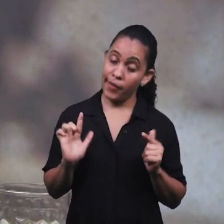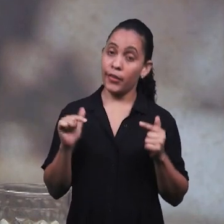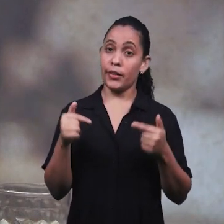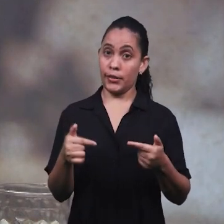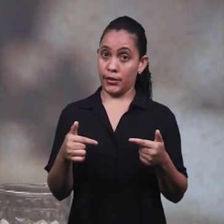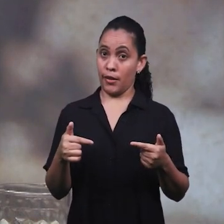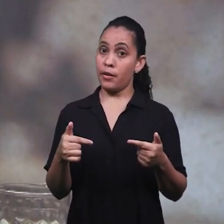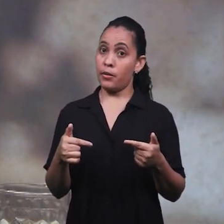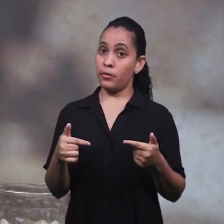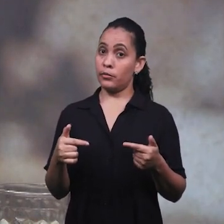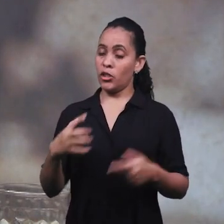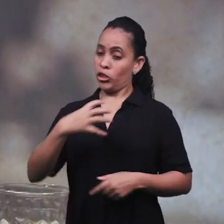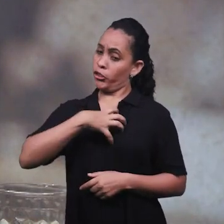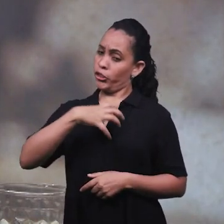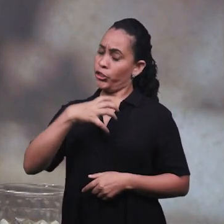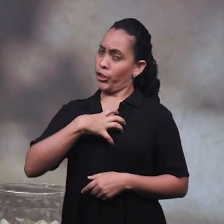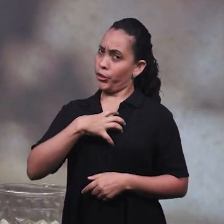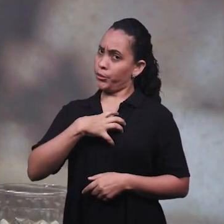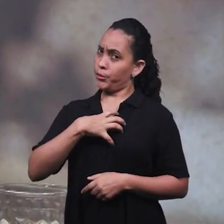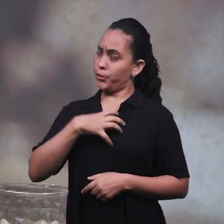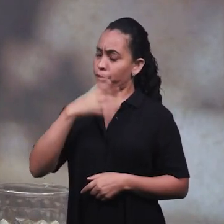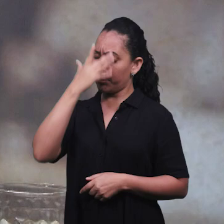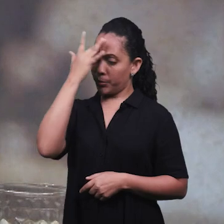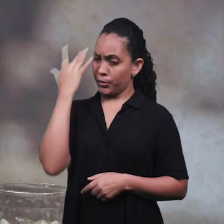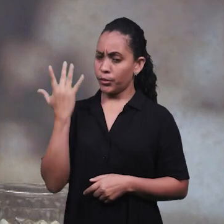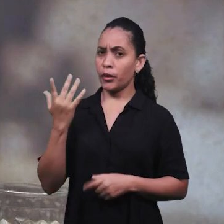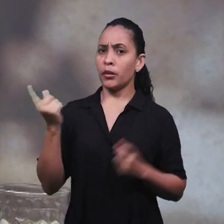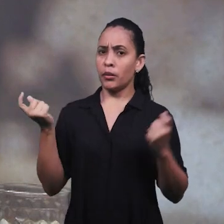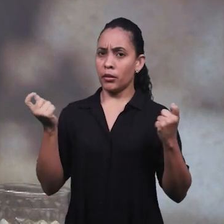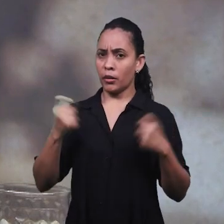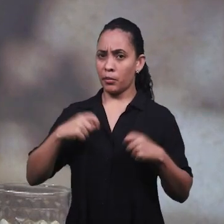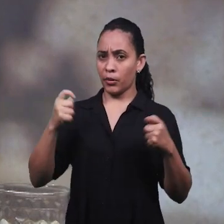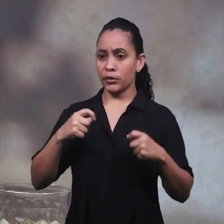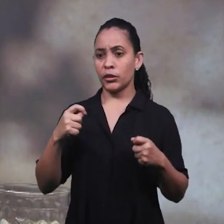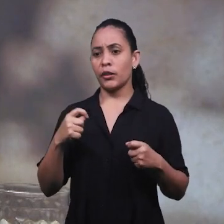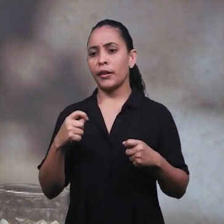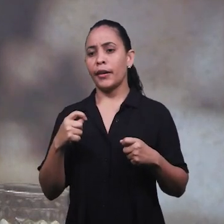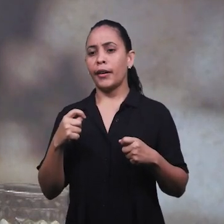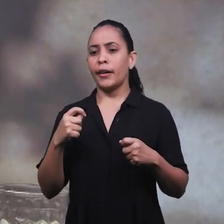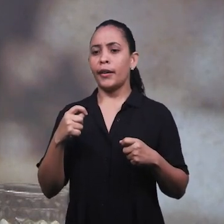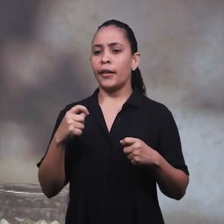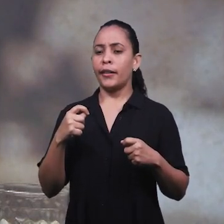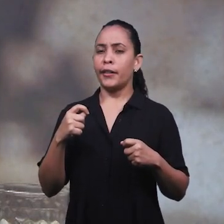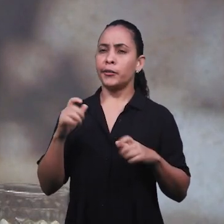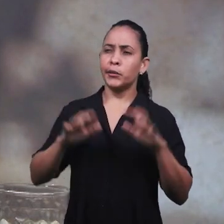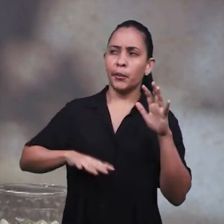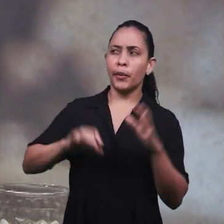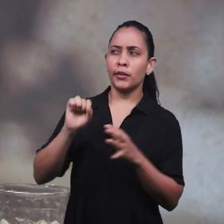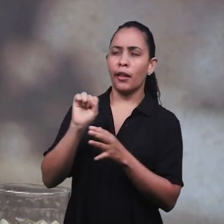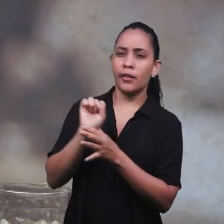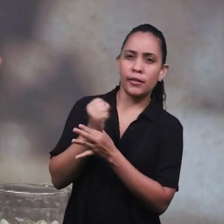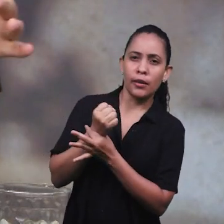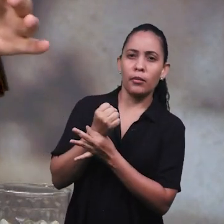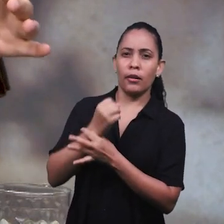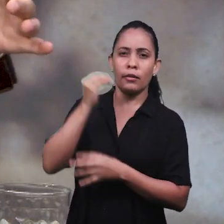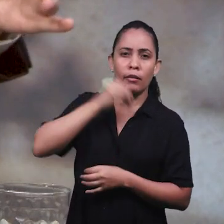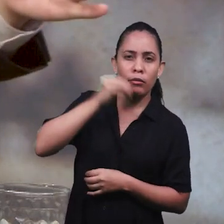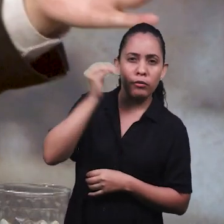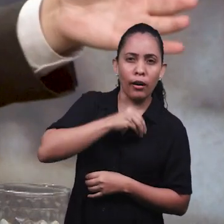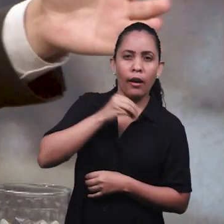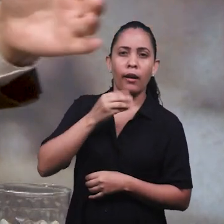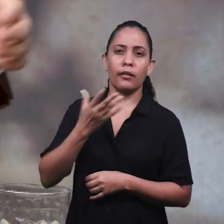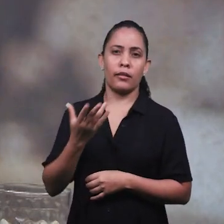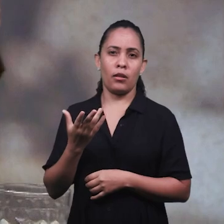ou comportamento que possa enfraquecer a segurança dos demais moradores, que possa prejudicar